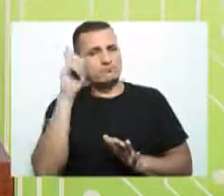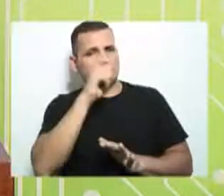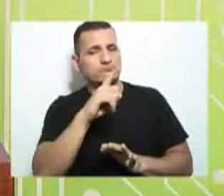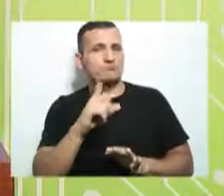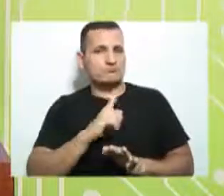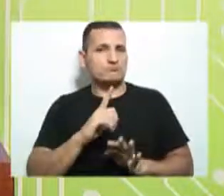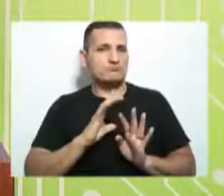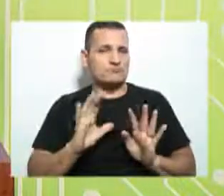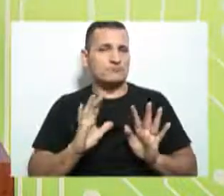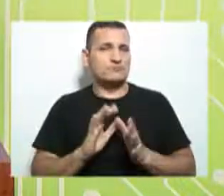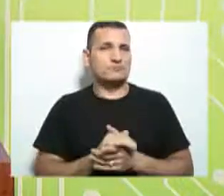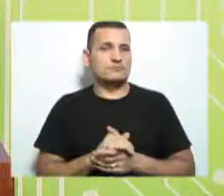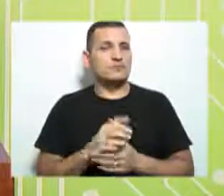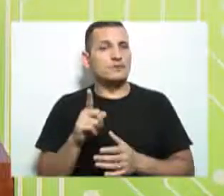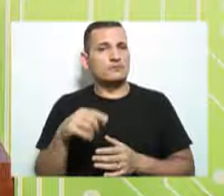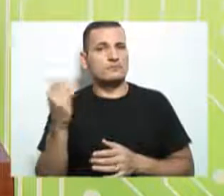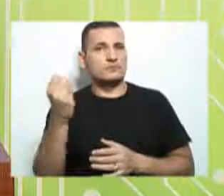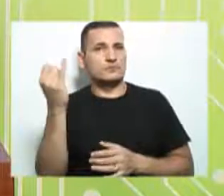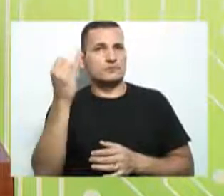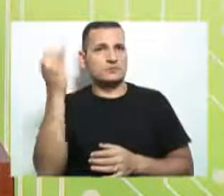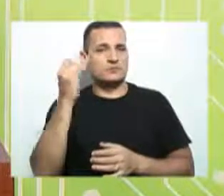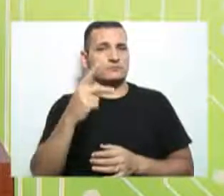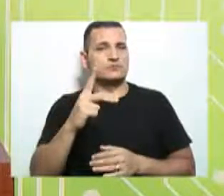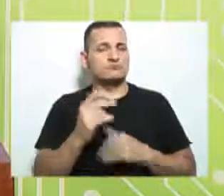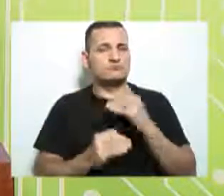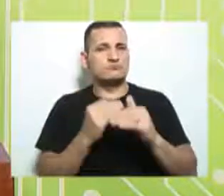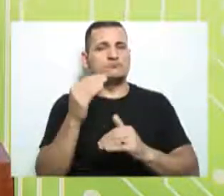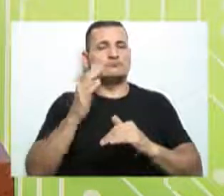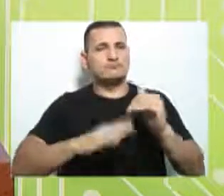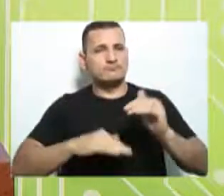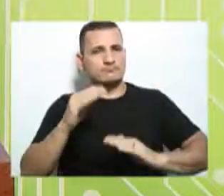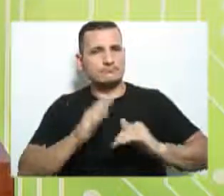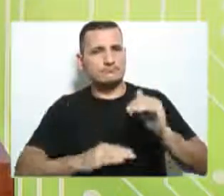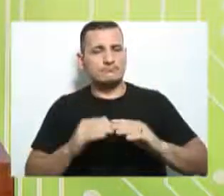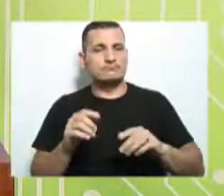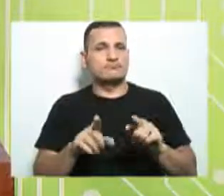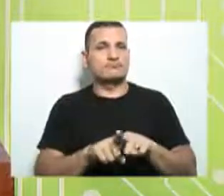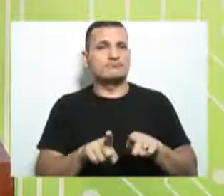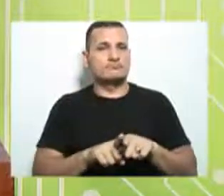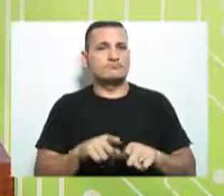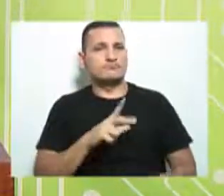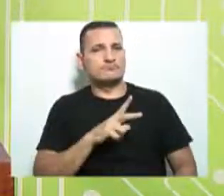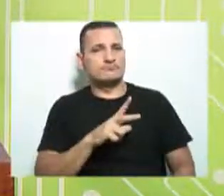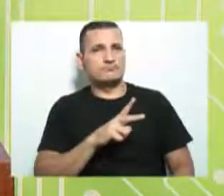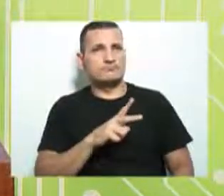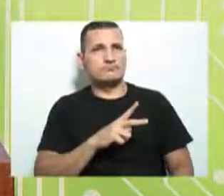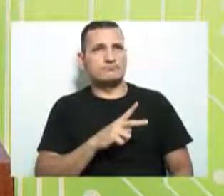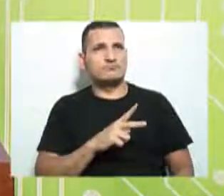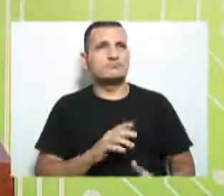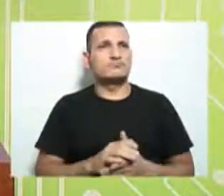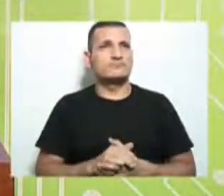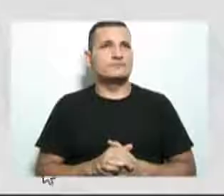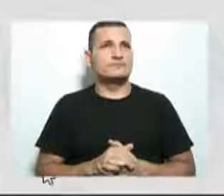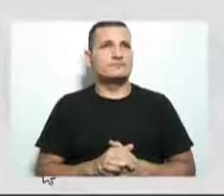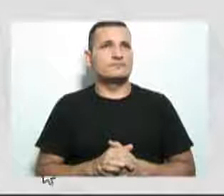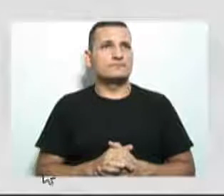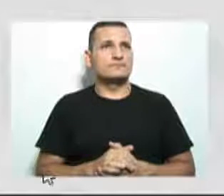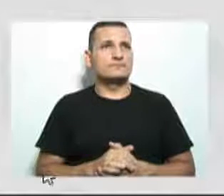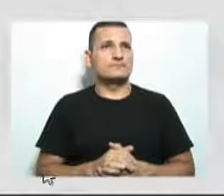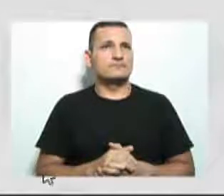acontecem, ok? Isso é fundamental para o seu crescimento profissional e, claro, pessoal. Vamos voltar lá para a informação, olha